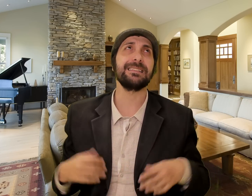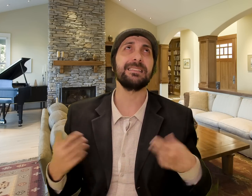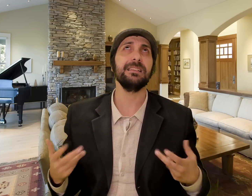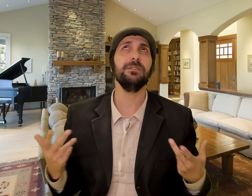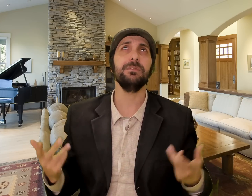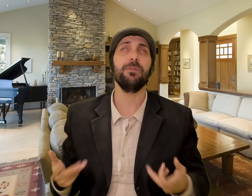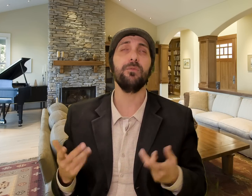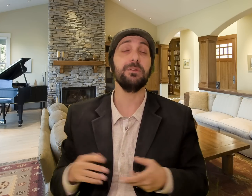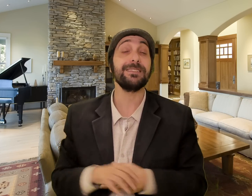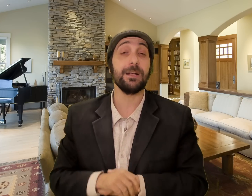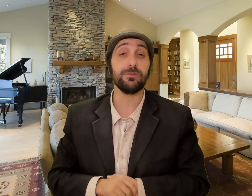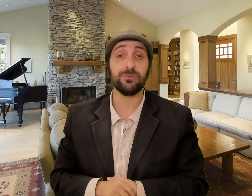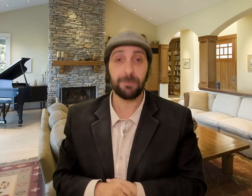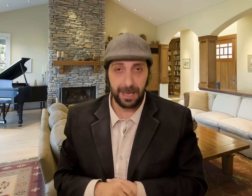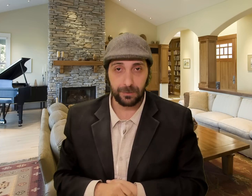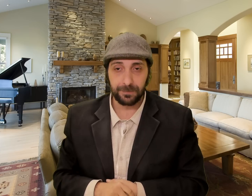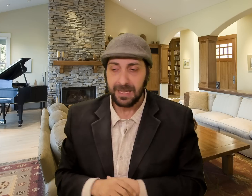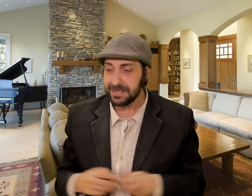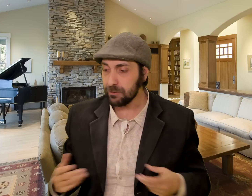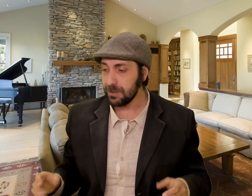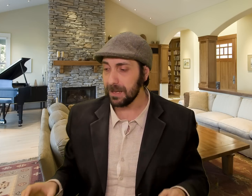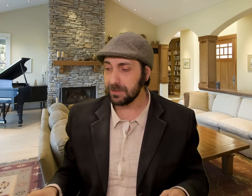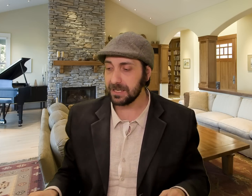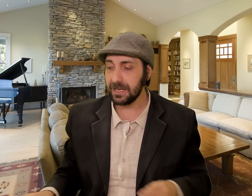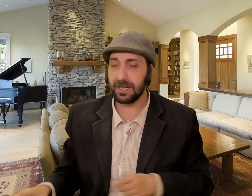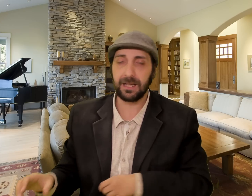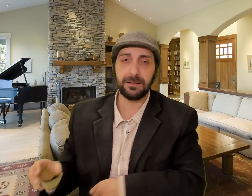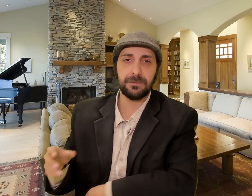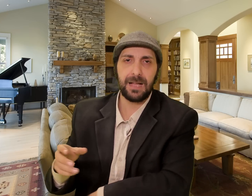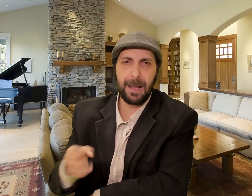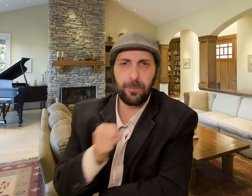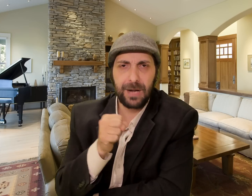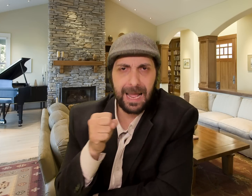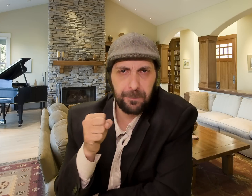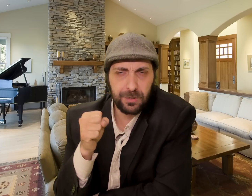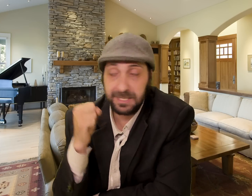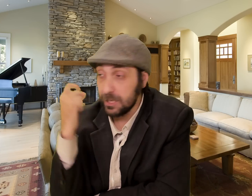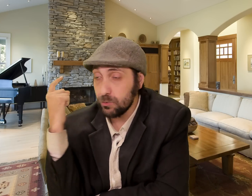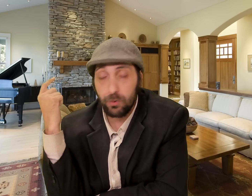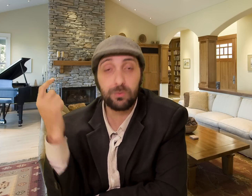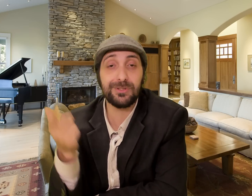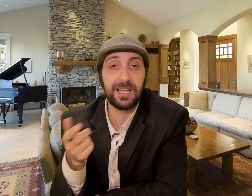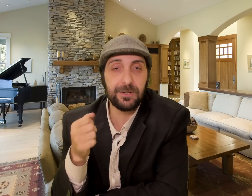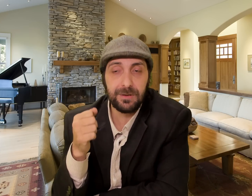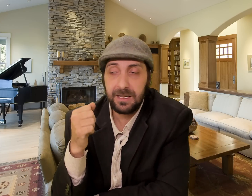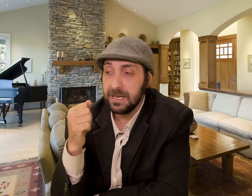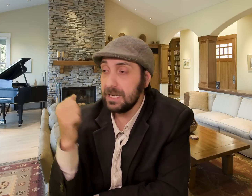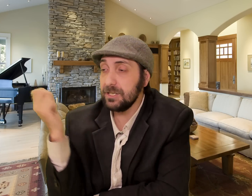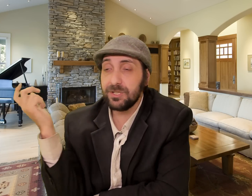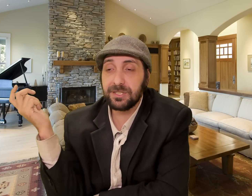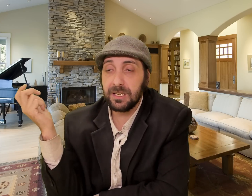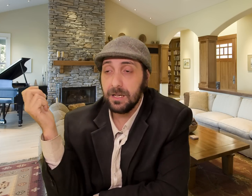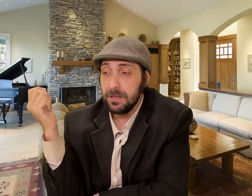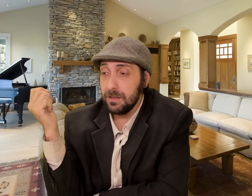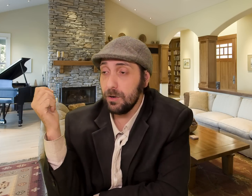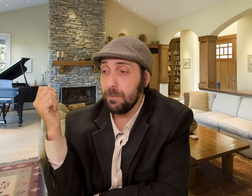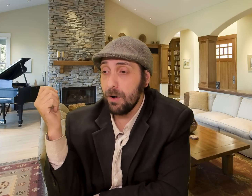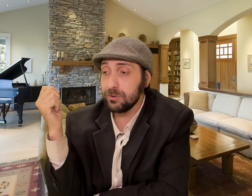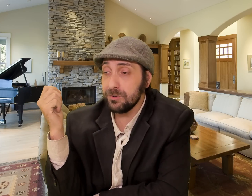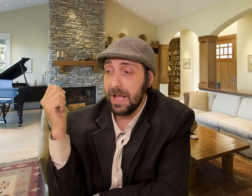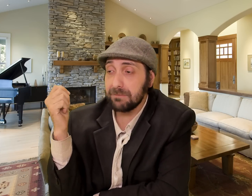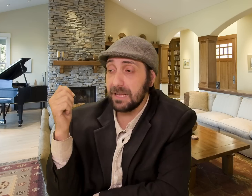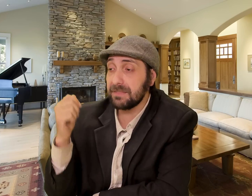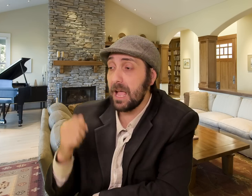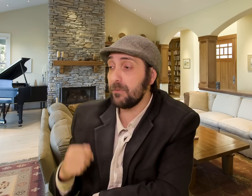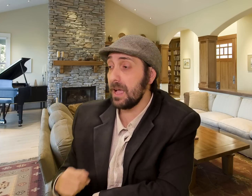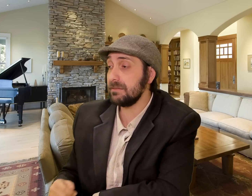lembra daquela ação desenvolvendo Celso de Melo Celso de Melo que queria apurar porque Sérgio moro quando saiu Ele disse que ah